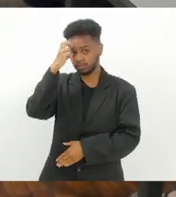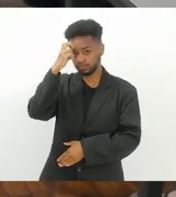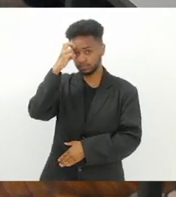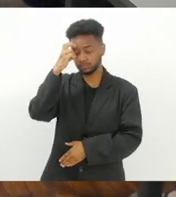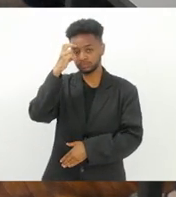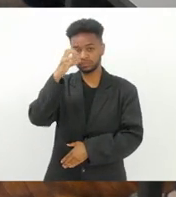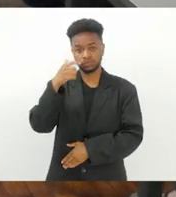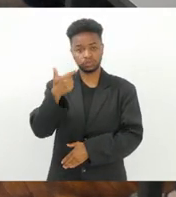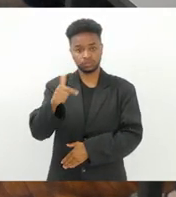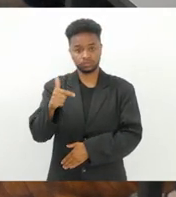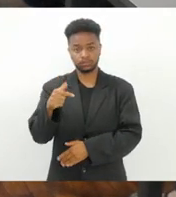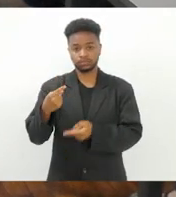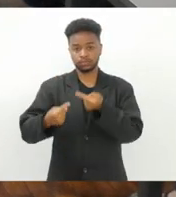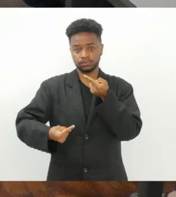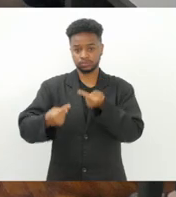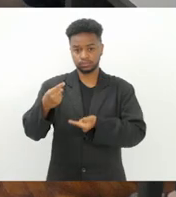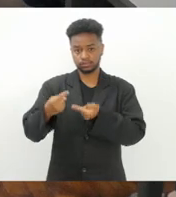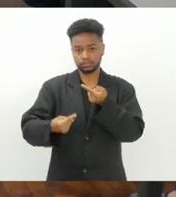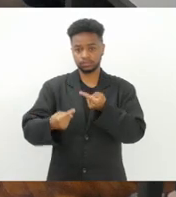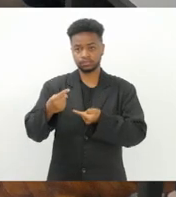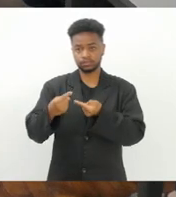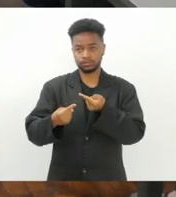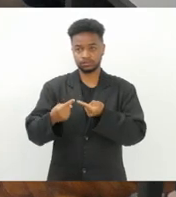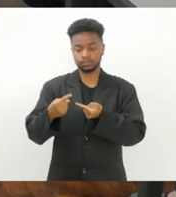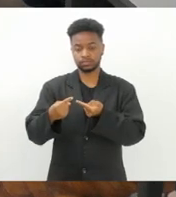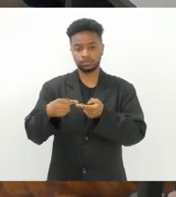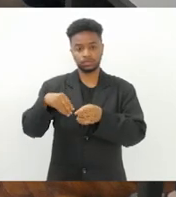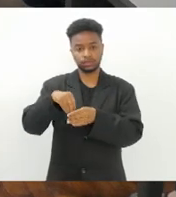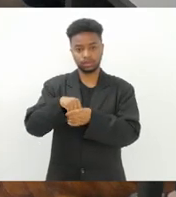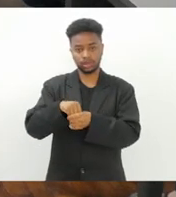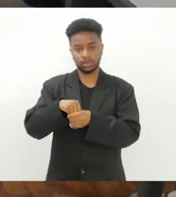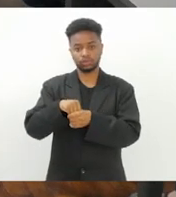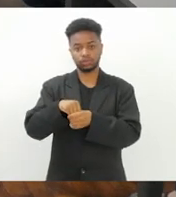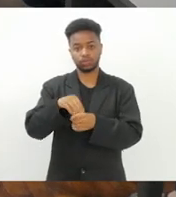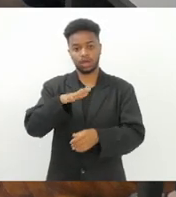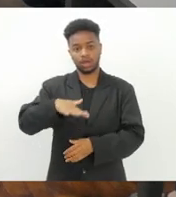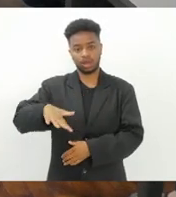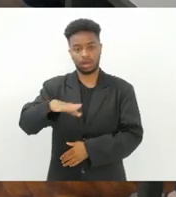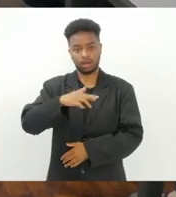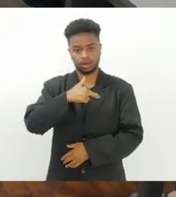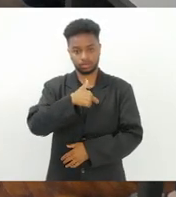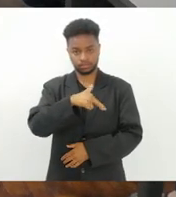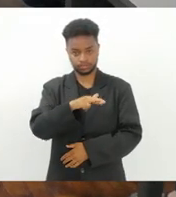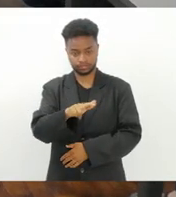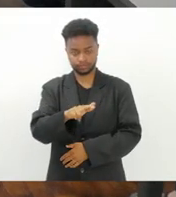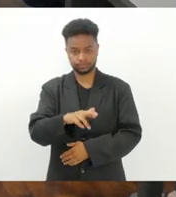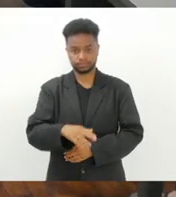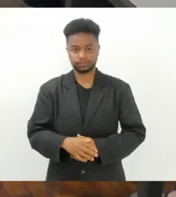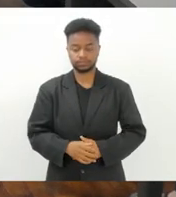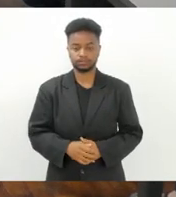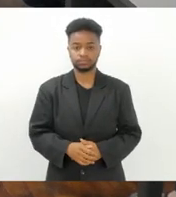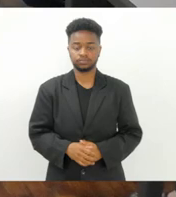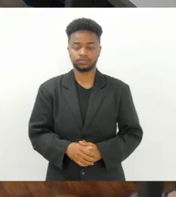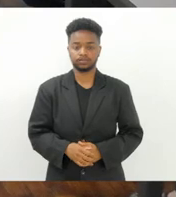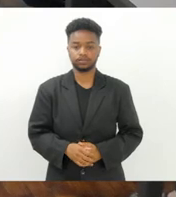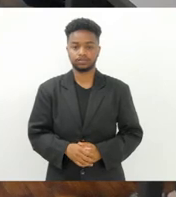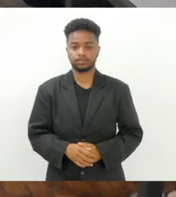discutido, então falta essa discussão da inclusão e acessibilidade nos espaços